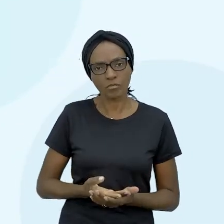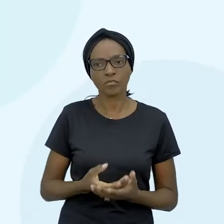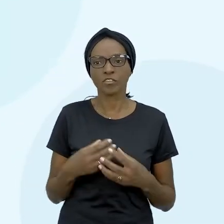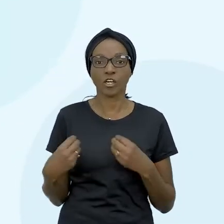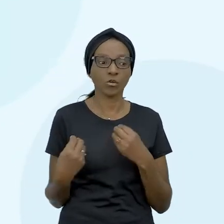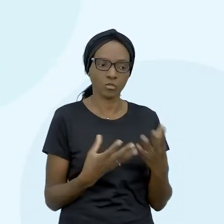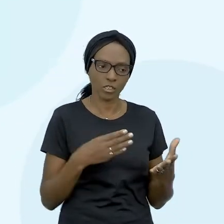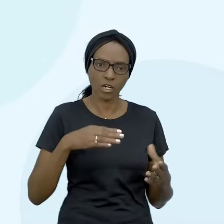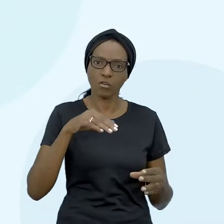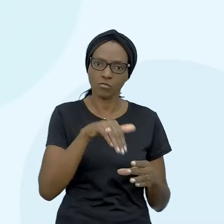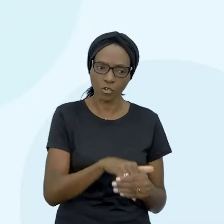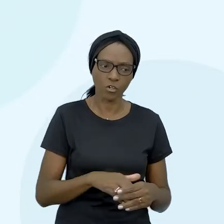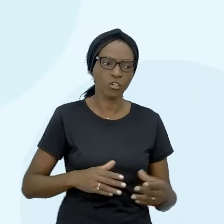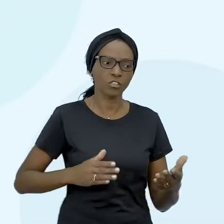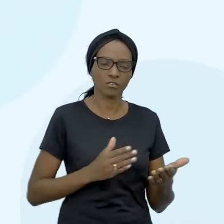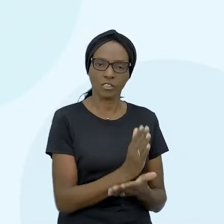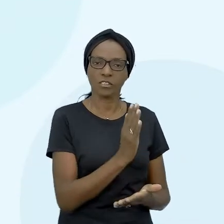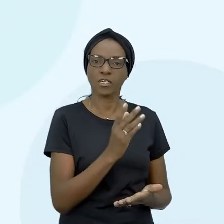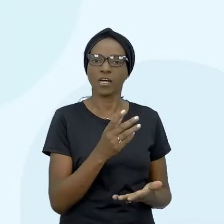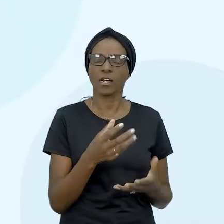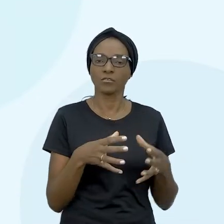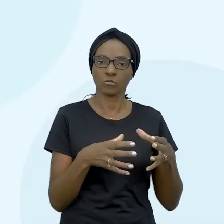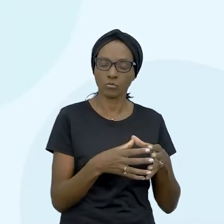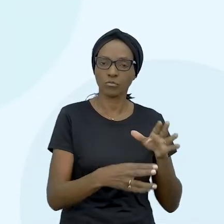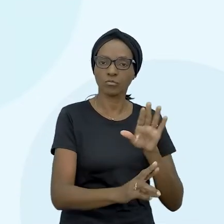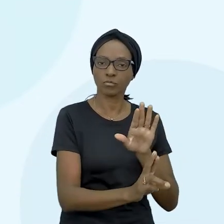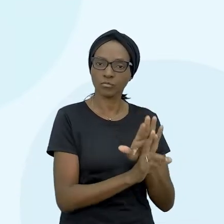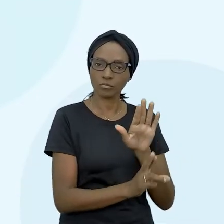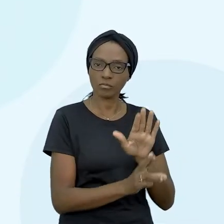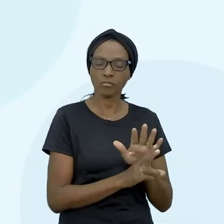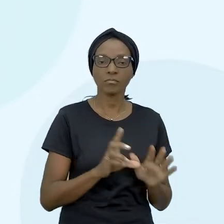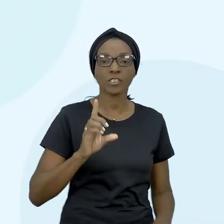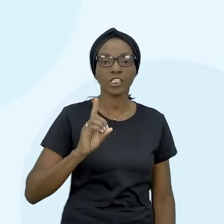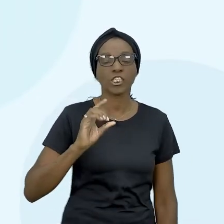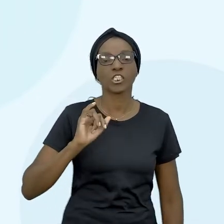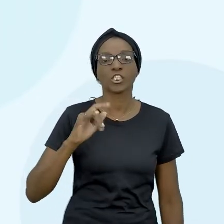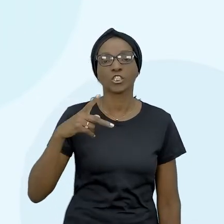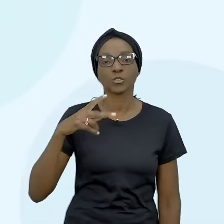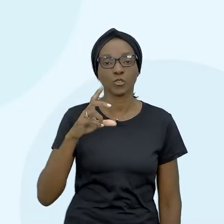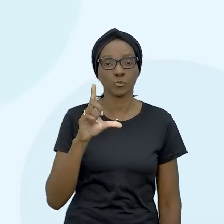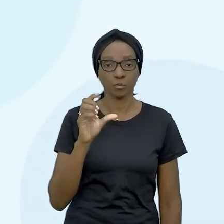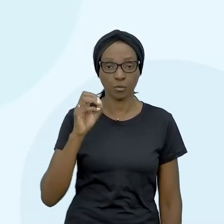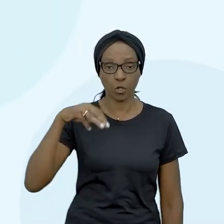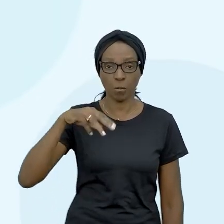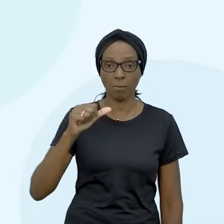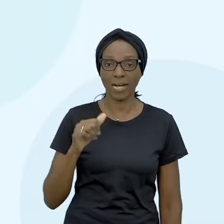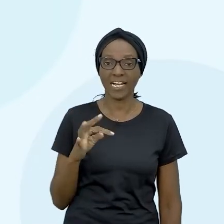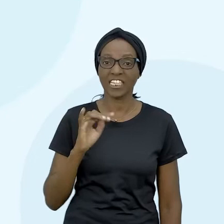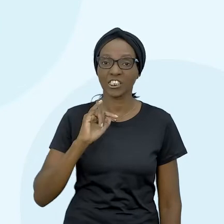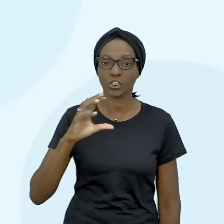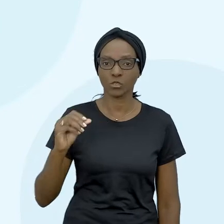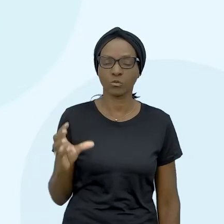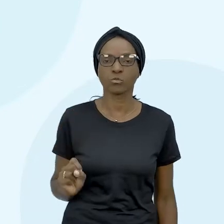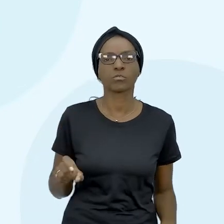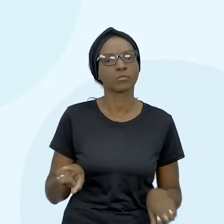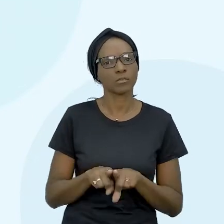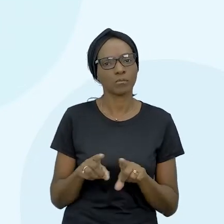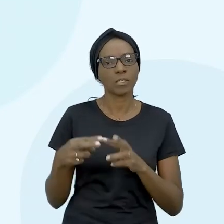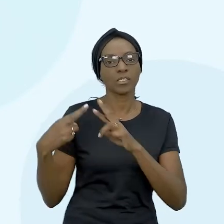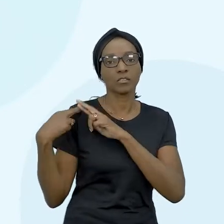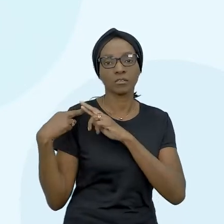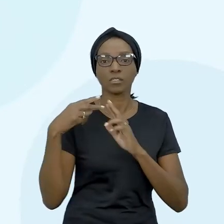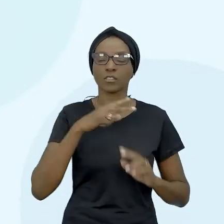né, validar os representantes diplomáticos. Também compete ao